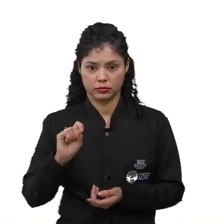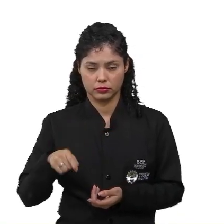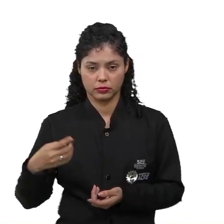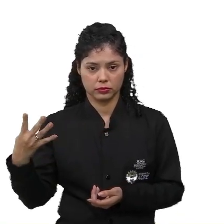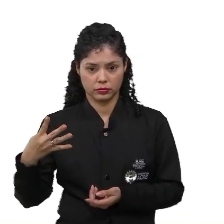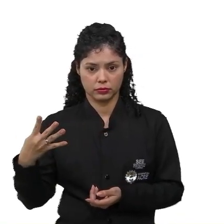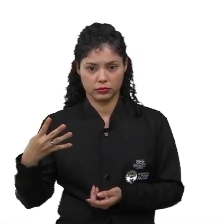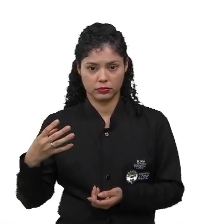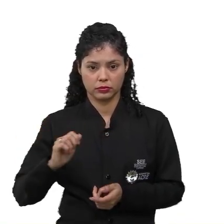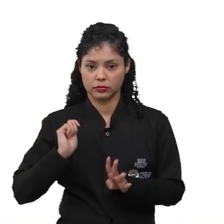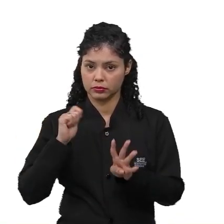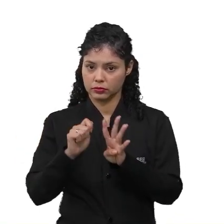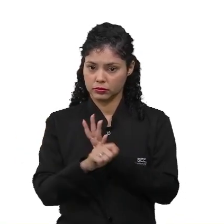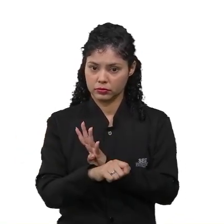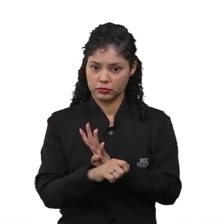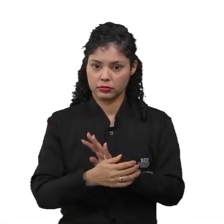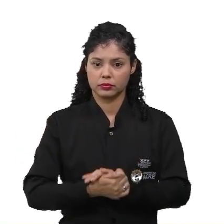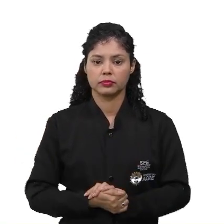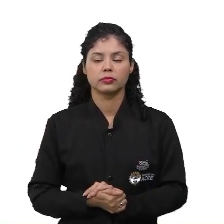28,4 meses.